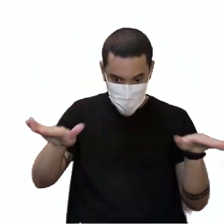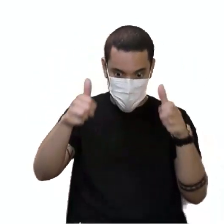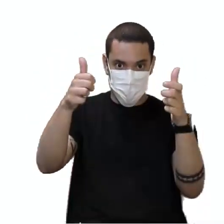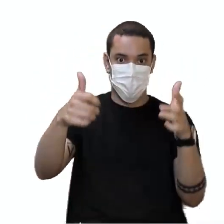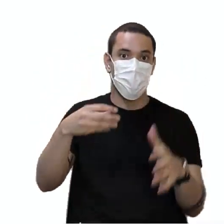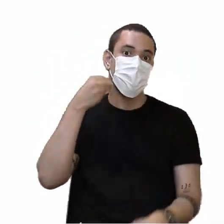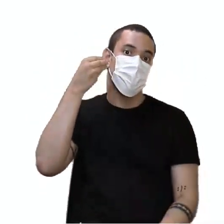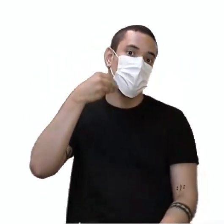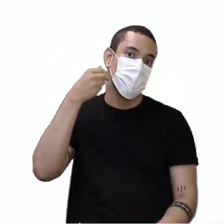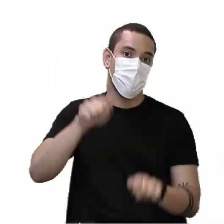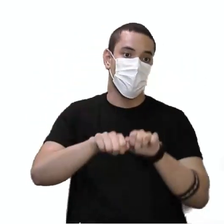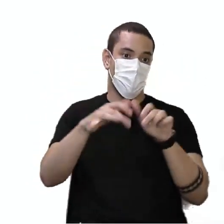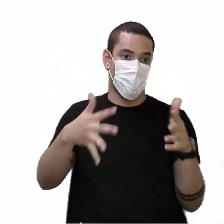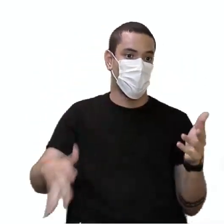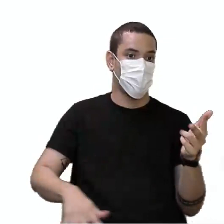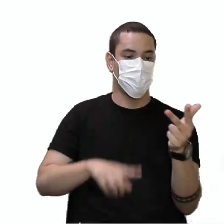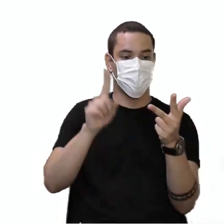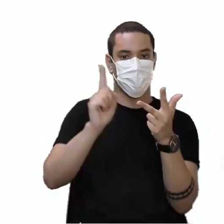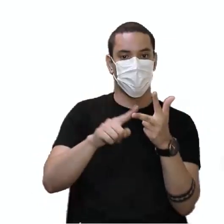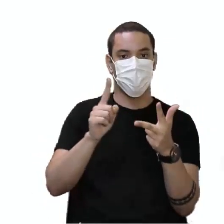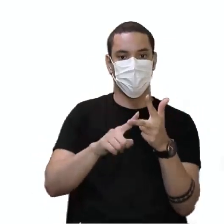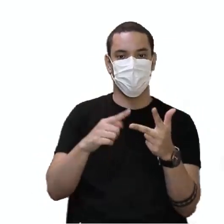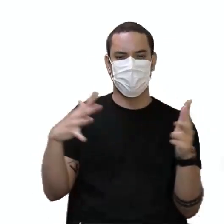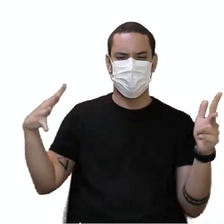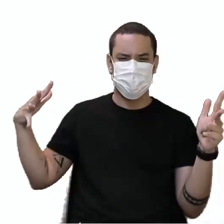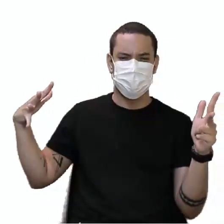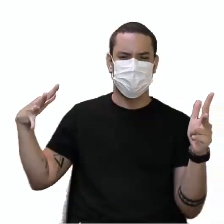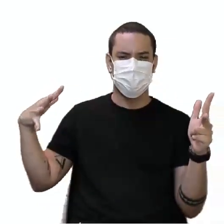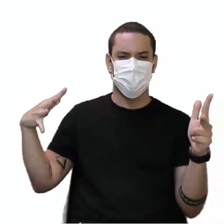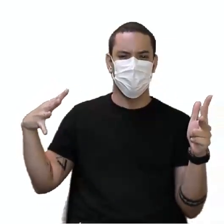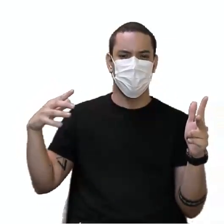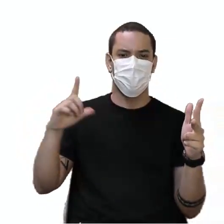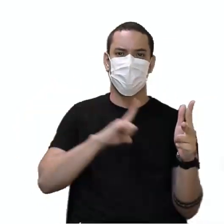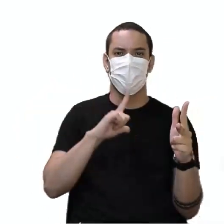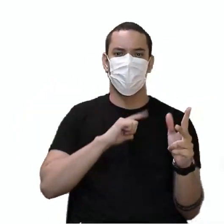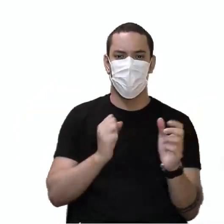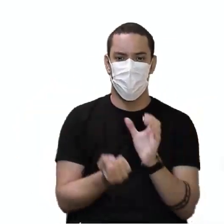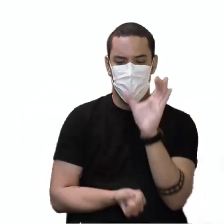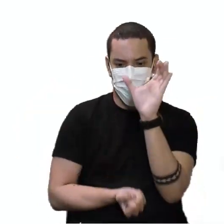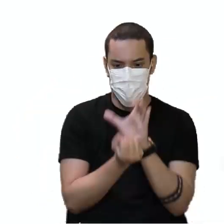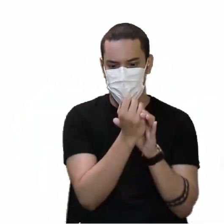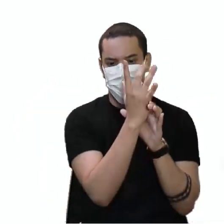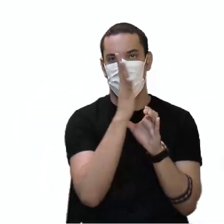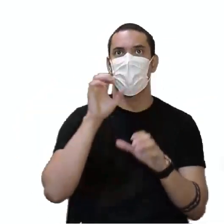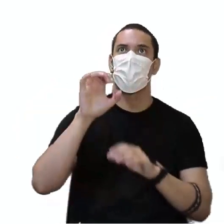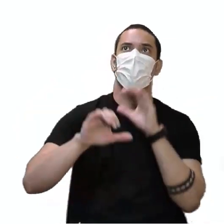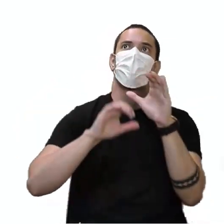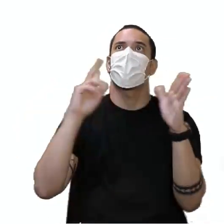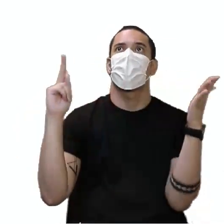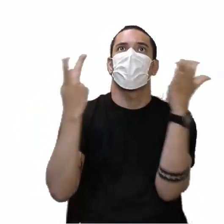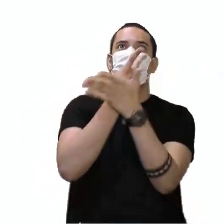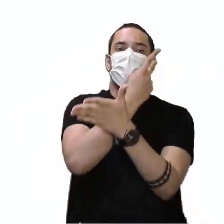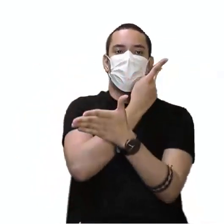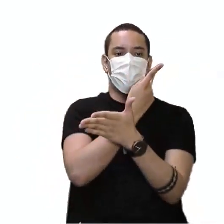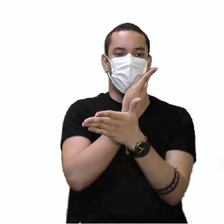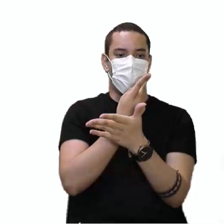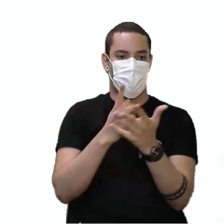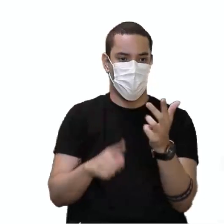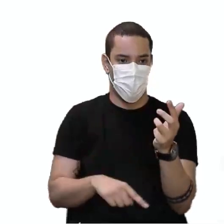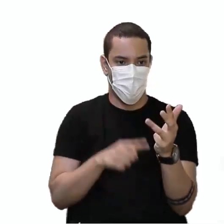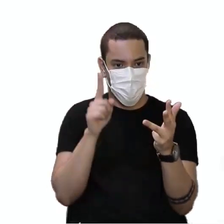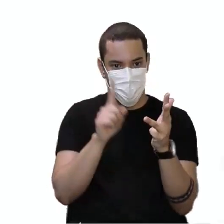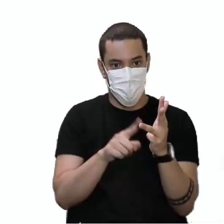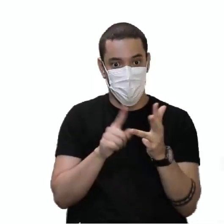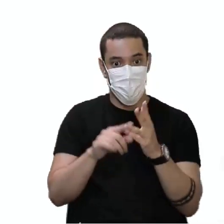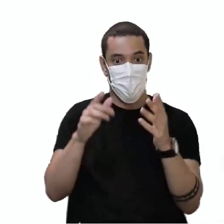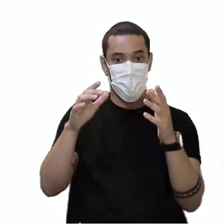mar. C, ele se recuperou de um acidente ao escalar um vulcão muito perigoso. D, ele mora na